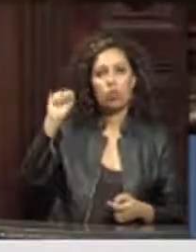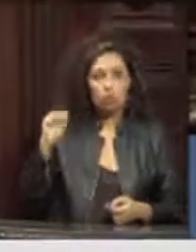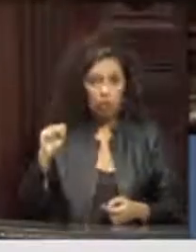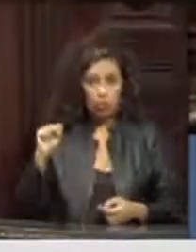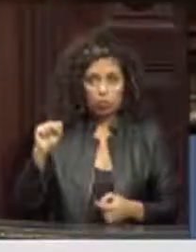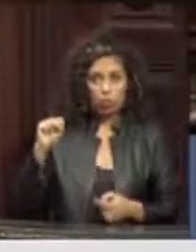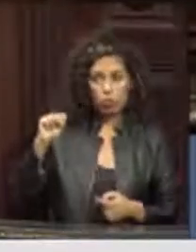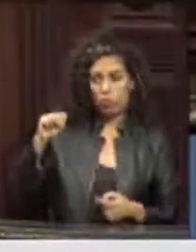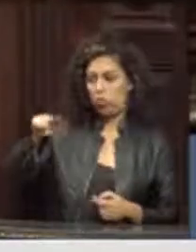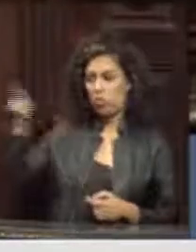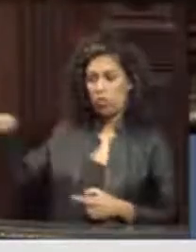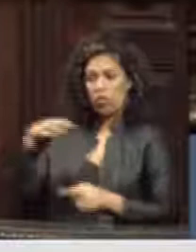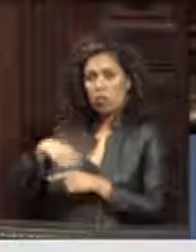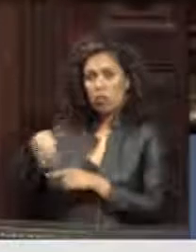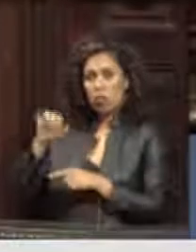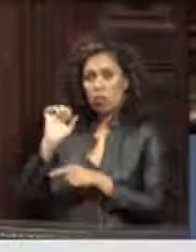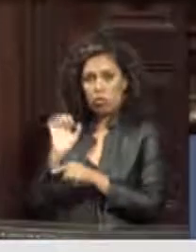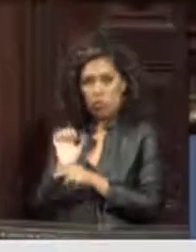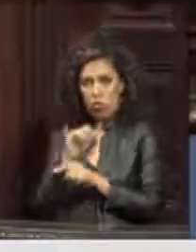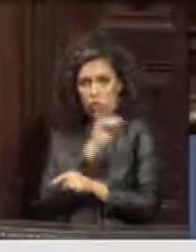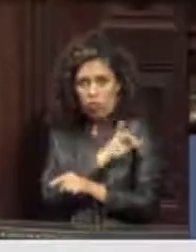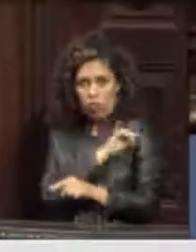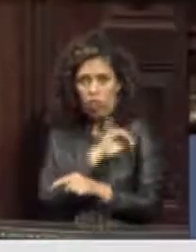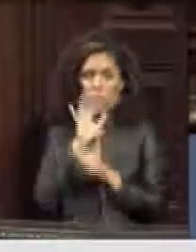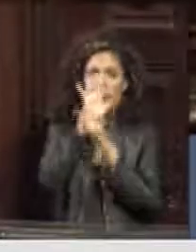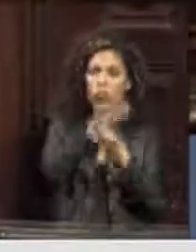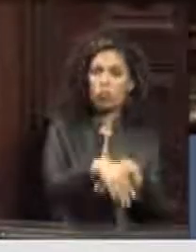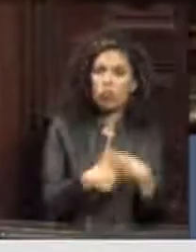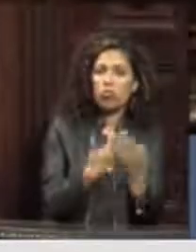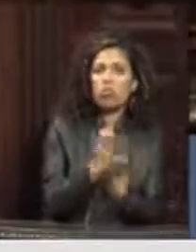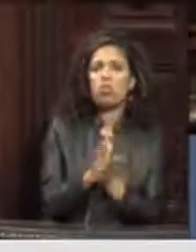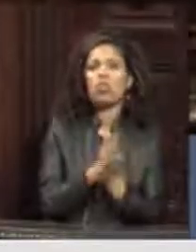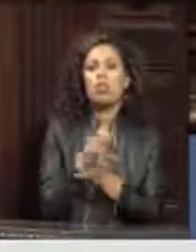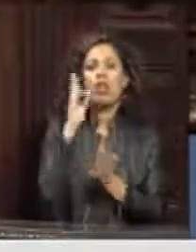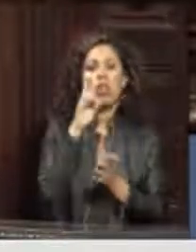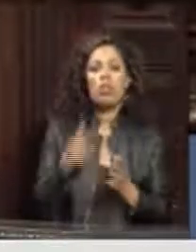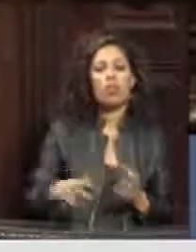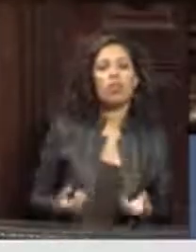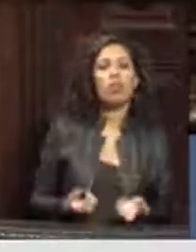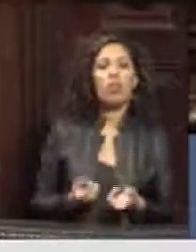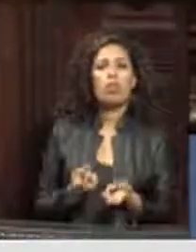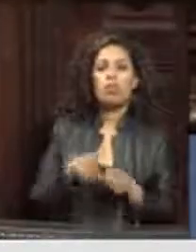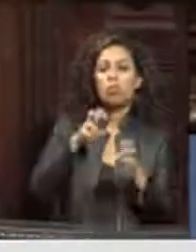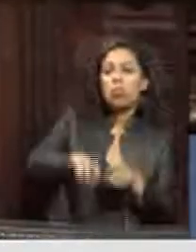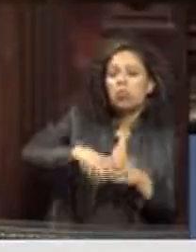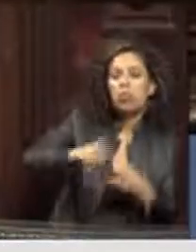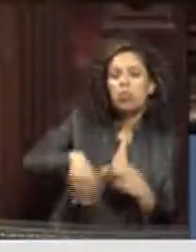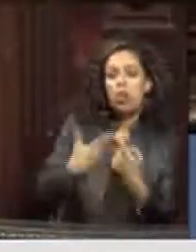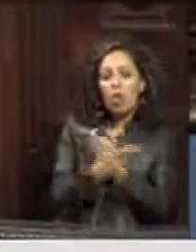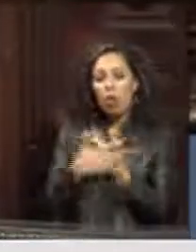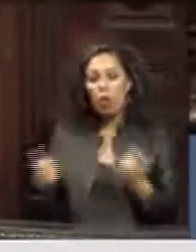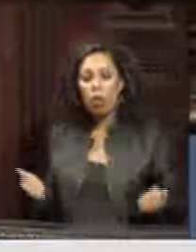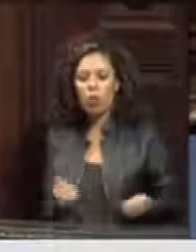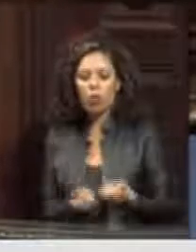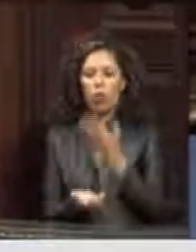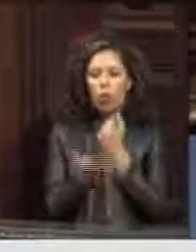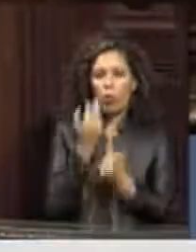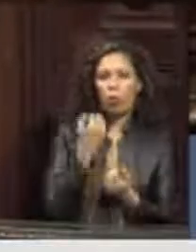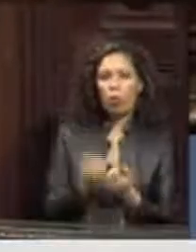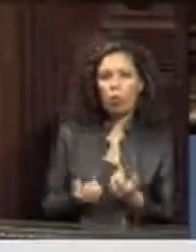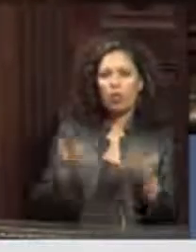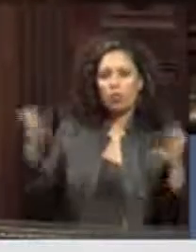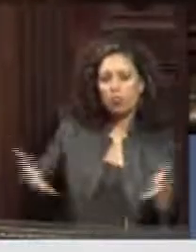produção agrícola dos municípios das regiões Serrana e Centro-Norte Fluminense. Se não vejamos